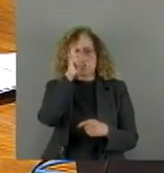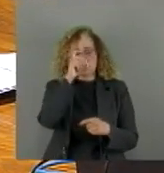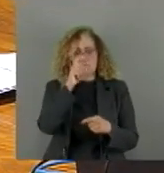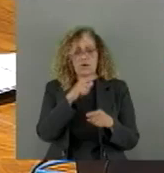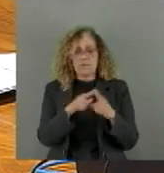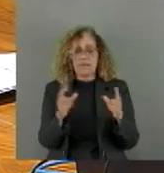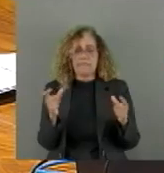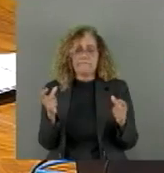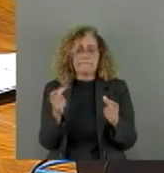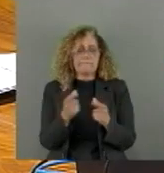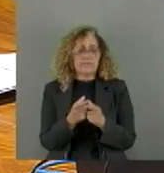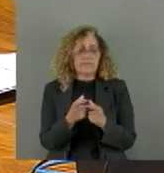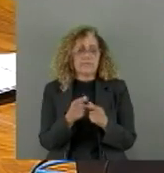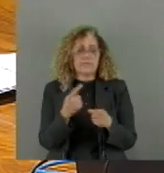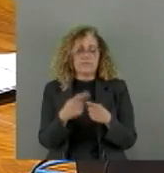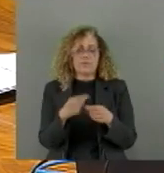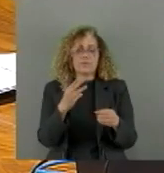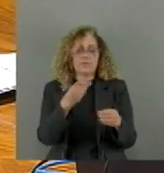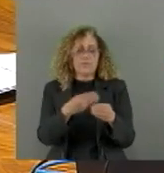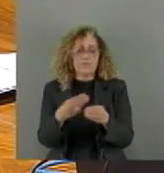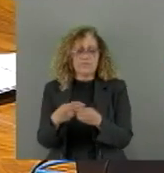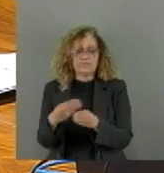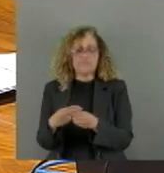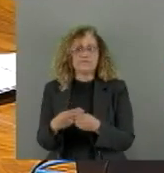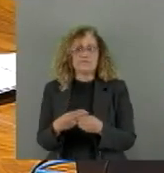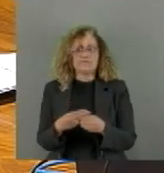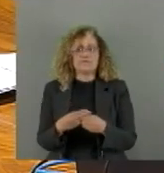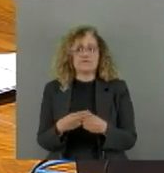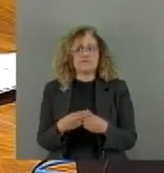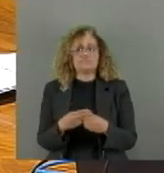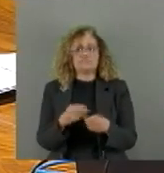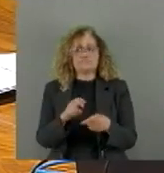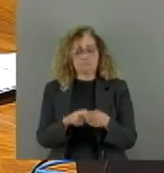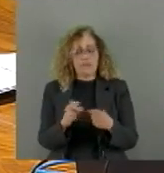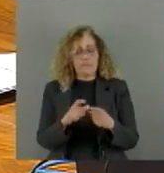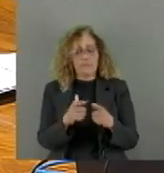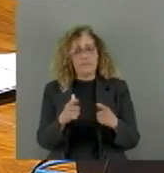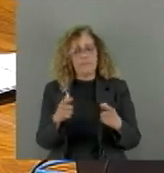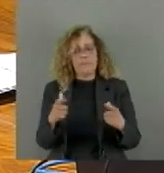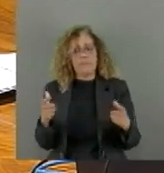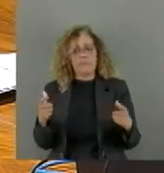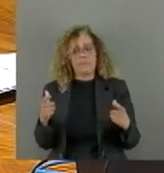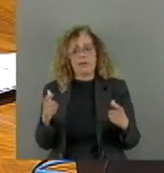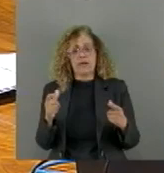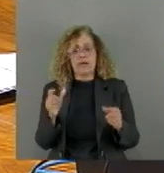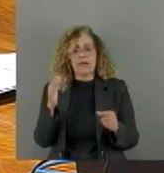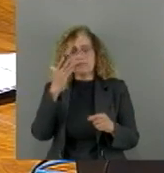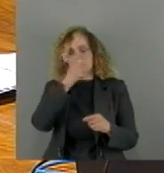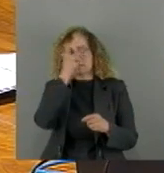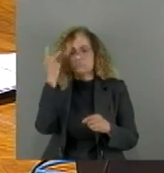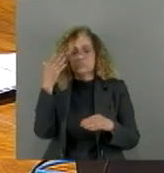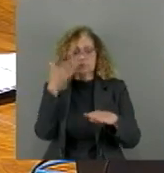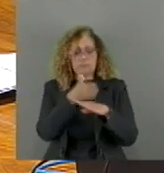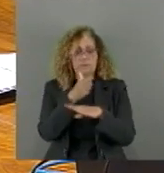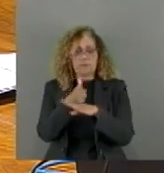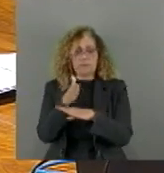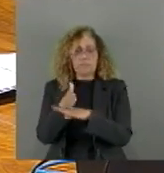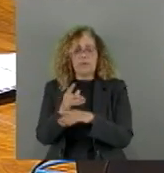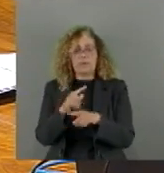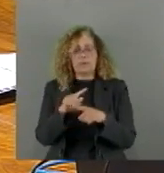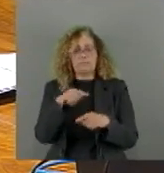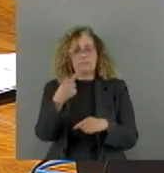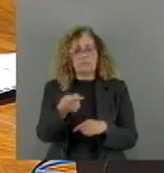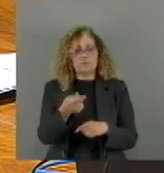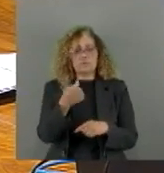o município recém-emancipado, que crescia rápido com a chegada de imigrantes. Depois de 8 anos de muito trabalho, em